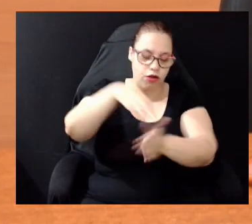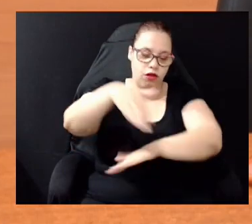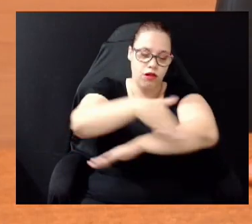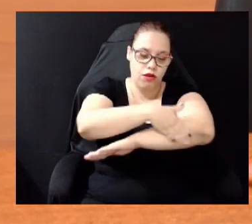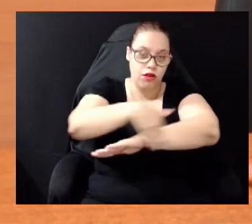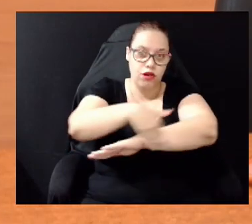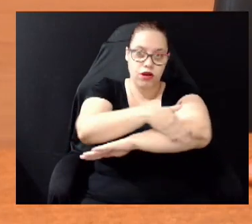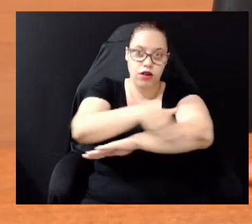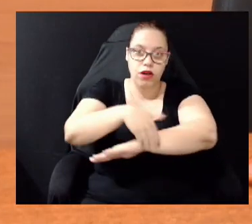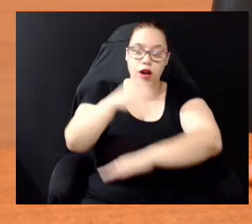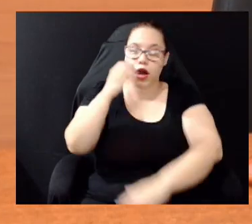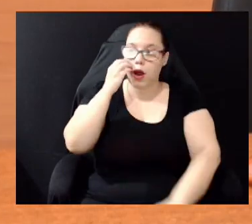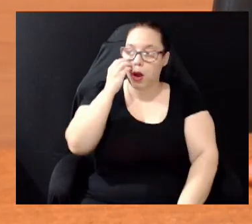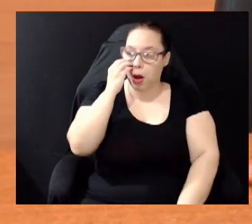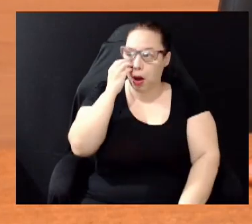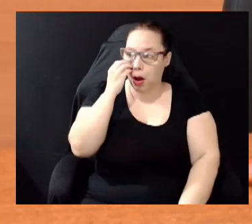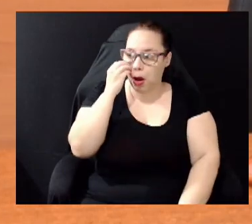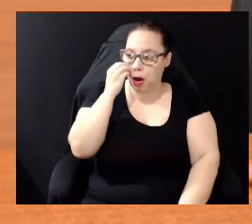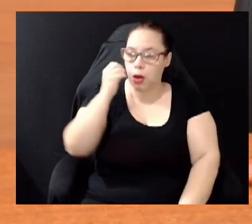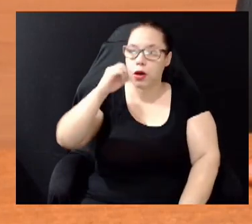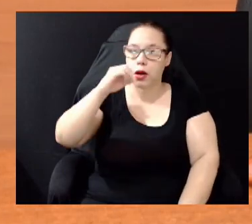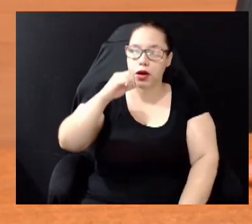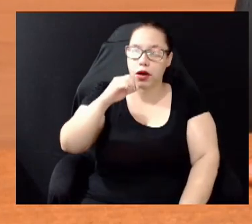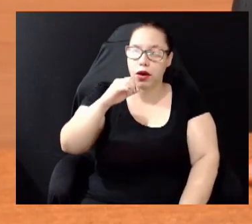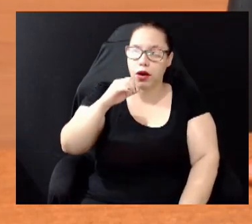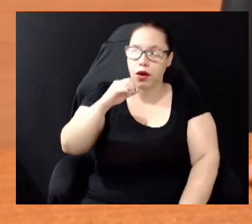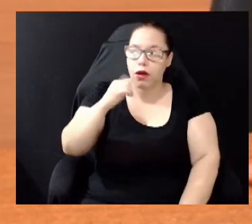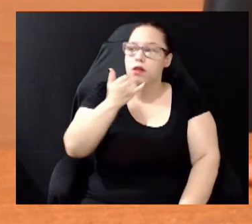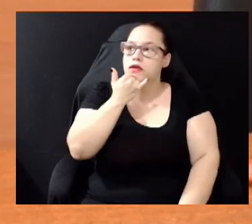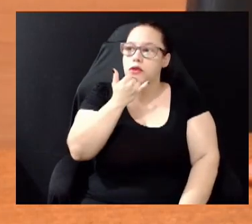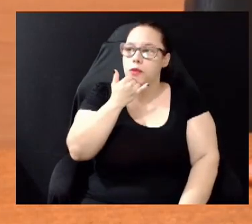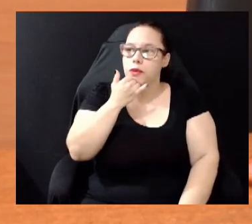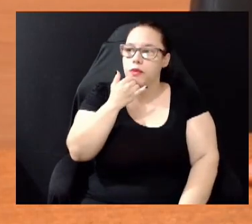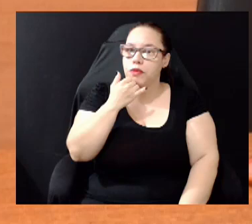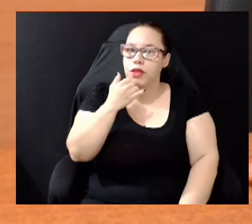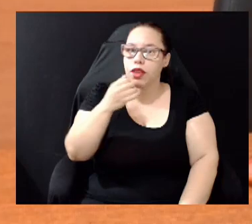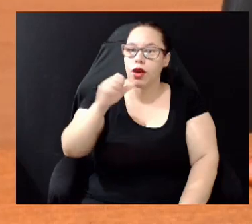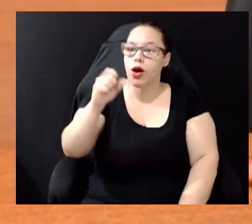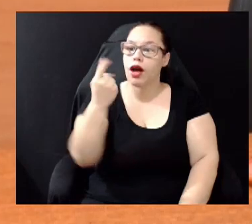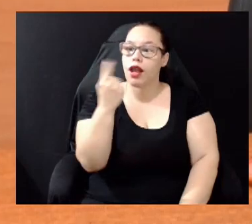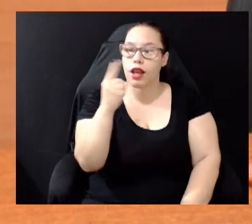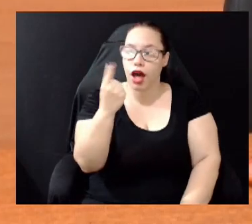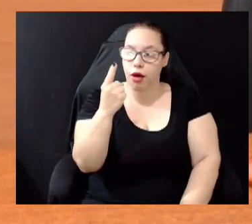esqueci. Não é José Paulino. Na 11 de agosto,